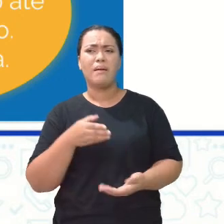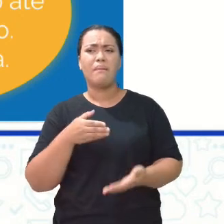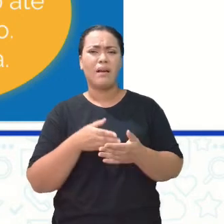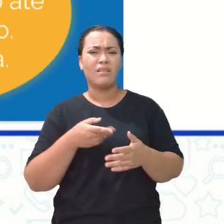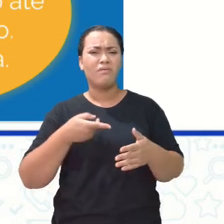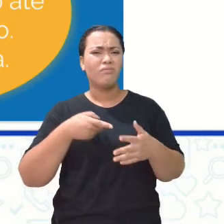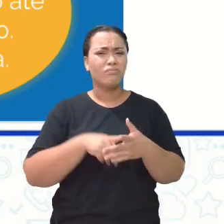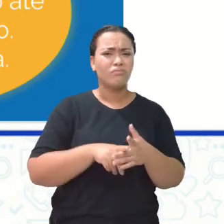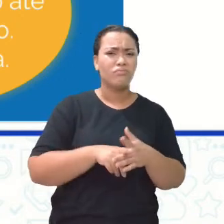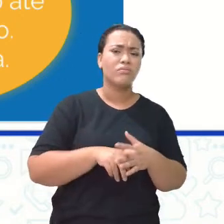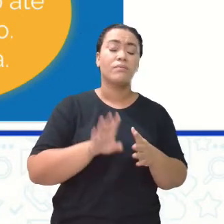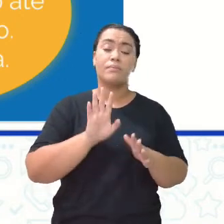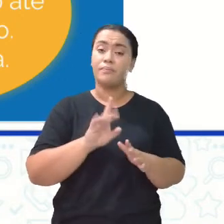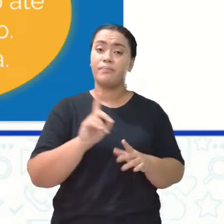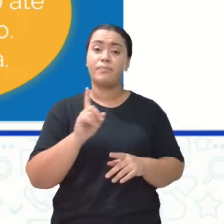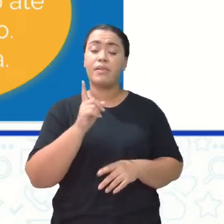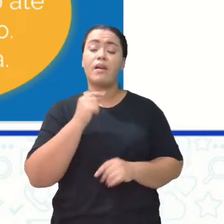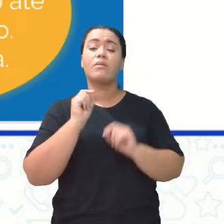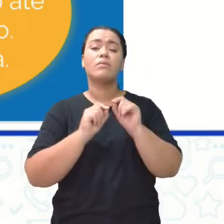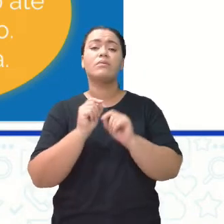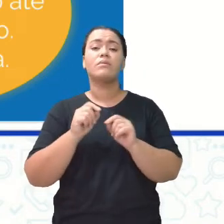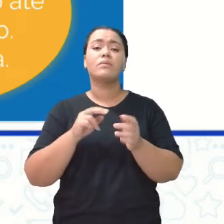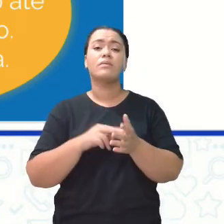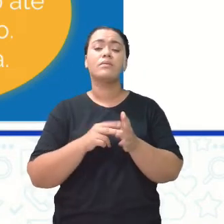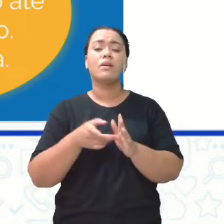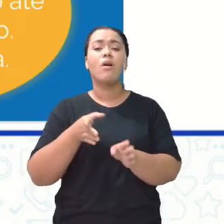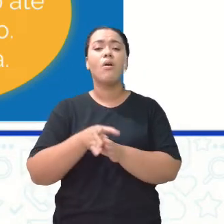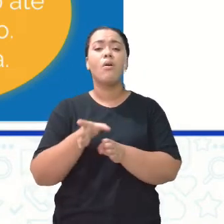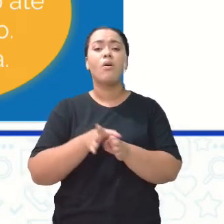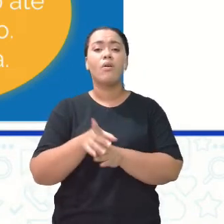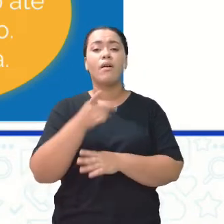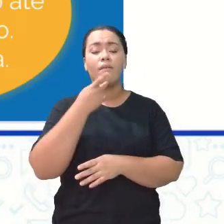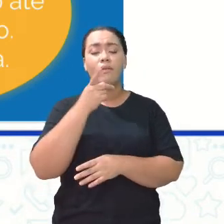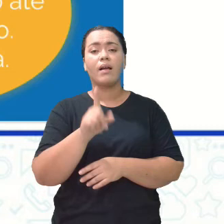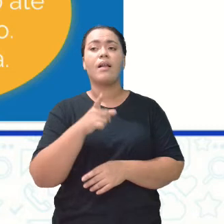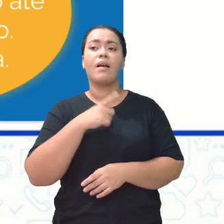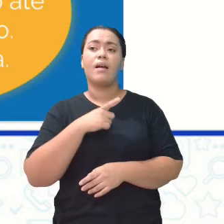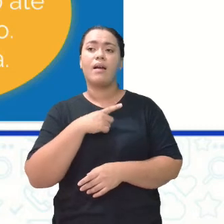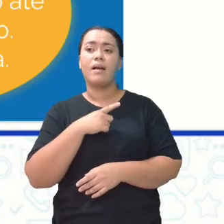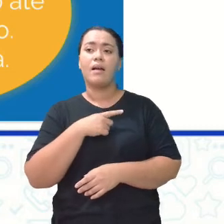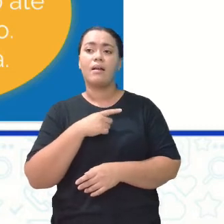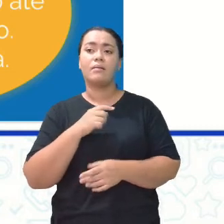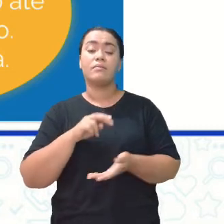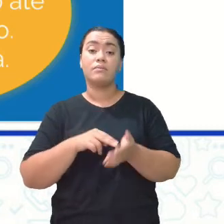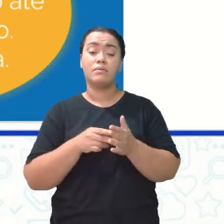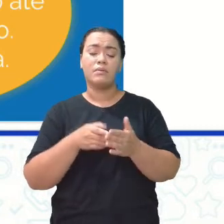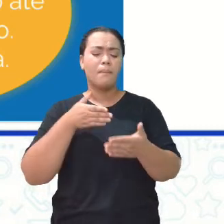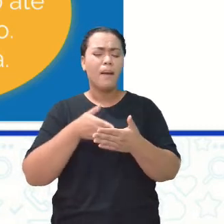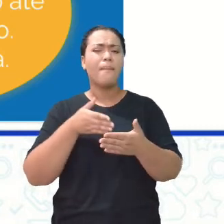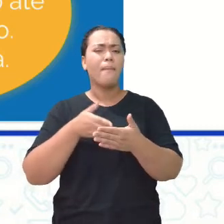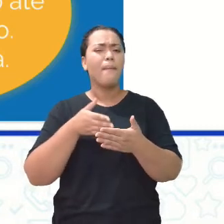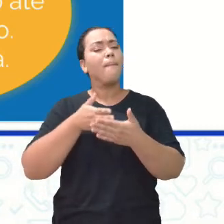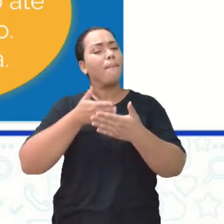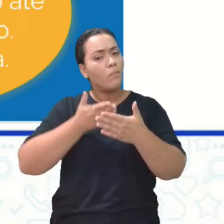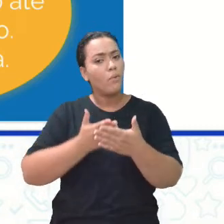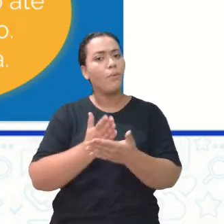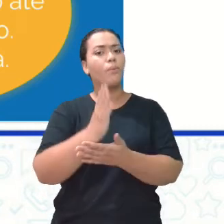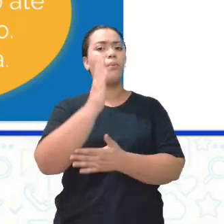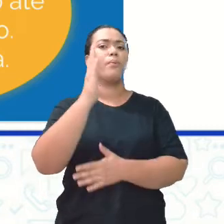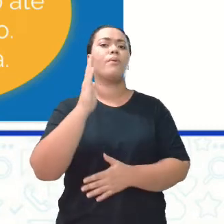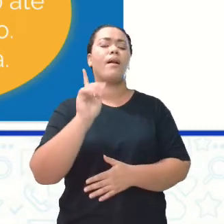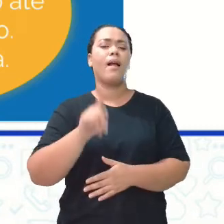o conselho que esse ditado popular tem a nos dar? É que insistir em algo até que dê certo, é